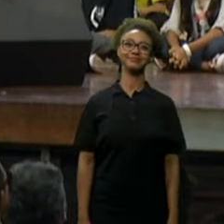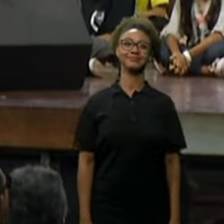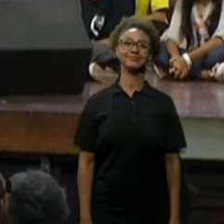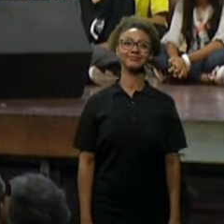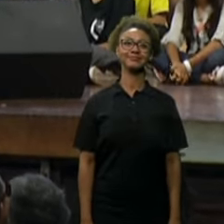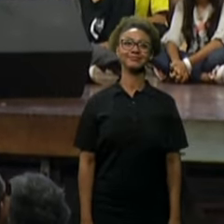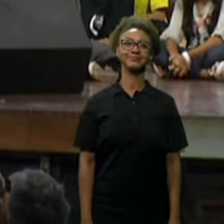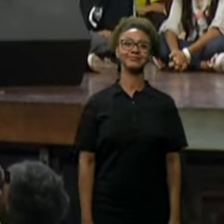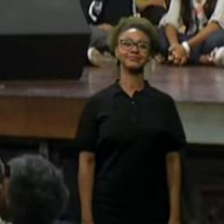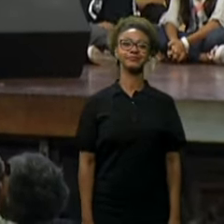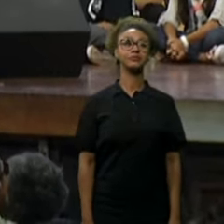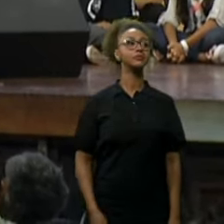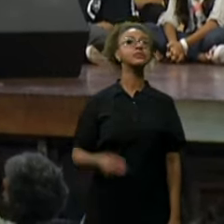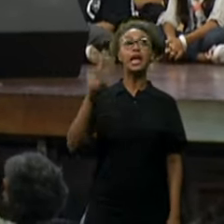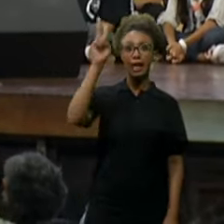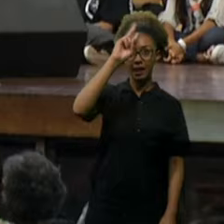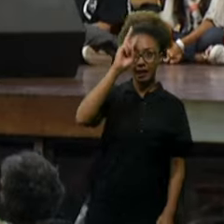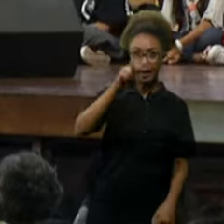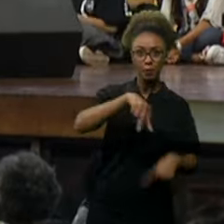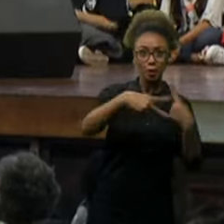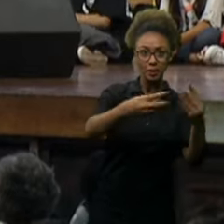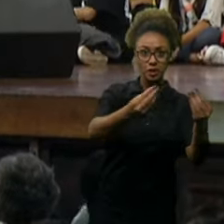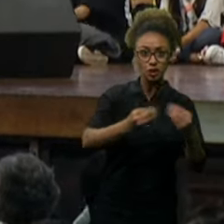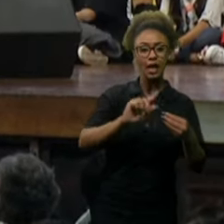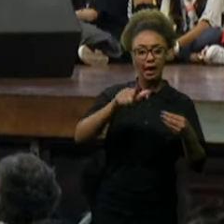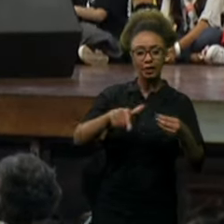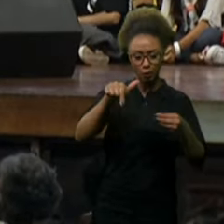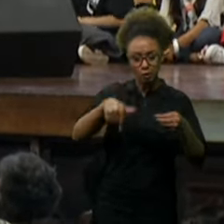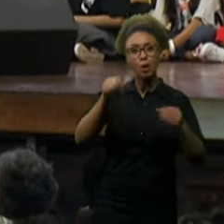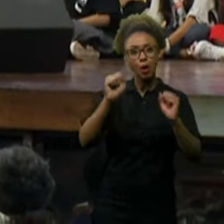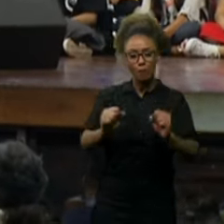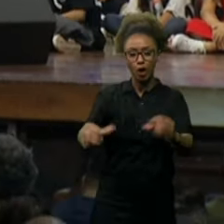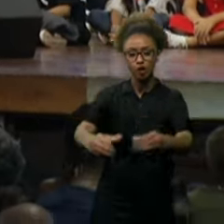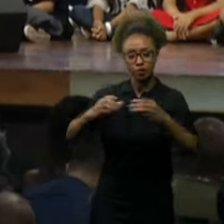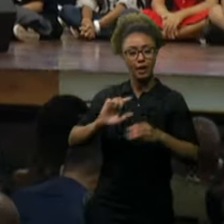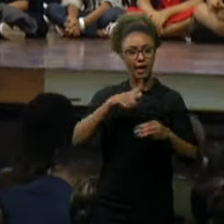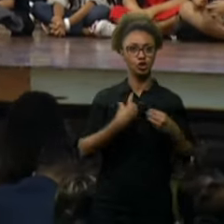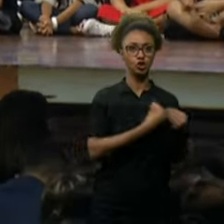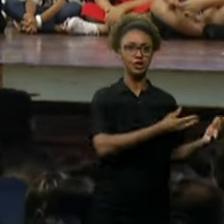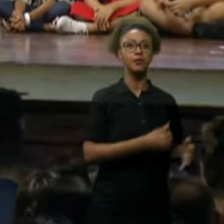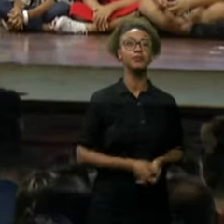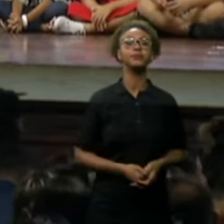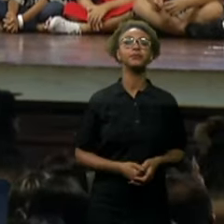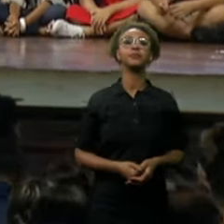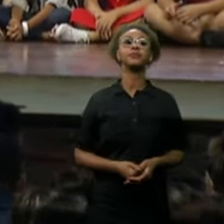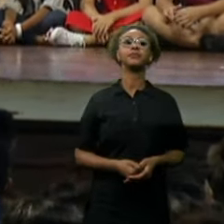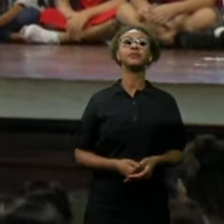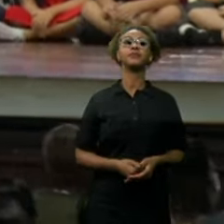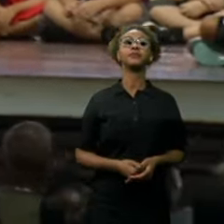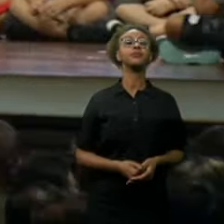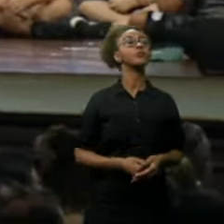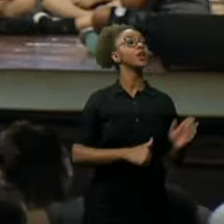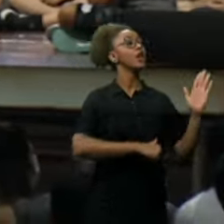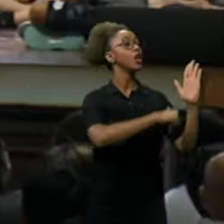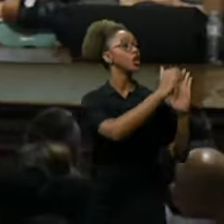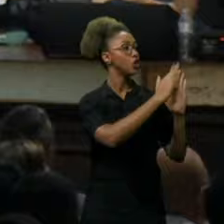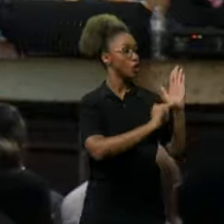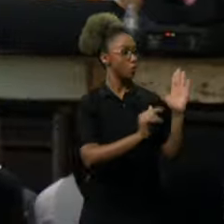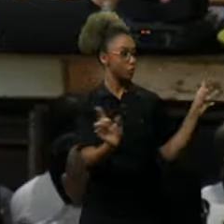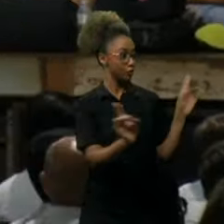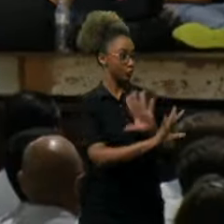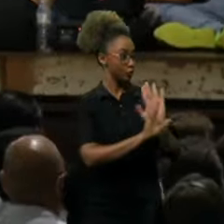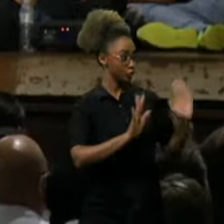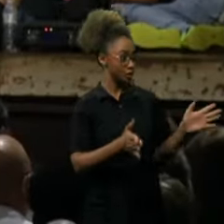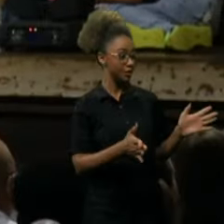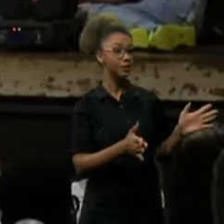e quem lembrou de trazer presentinho Depois deixa aqui na frente que a gente entrega para ele voltam e o nosso quadro terminou